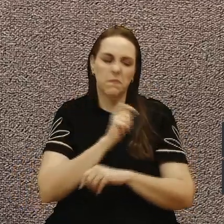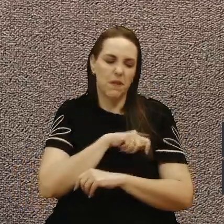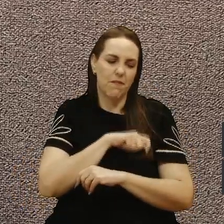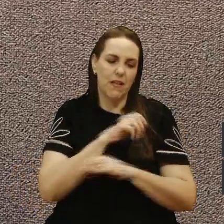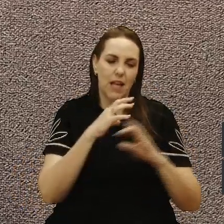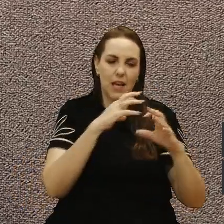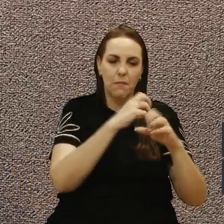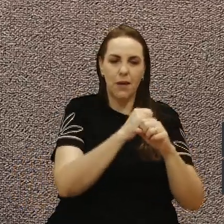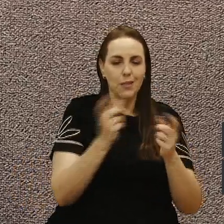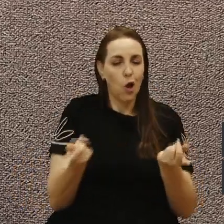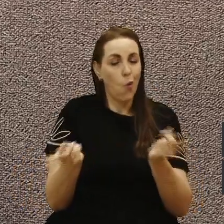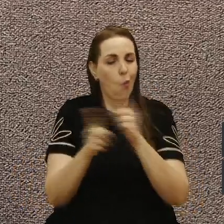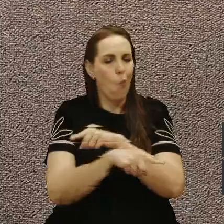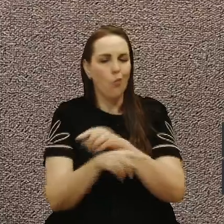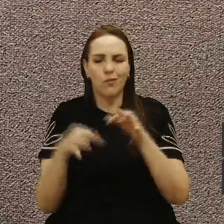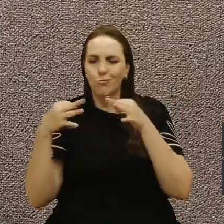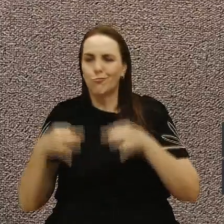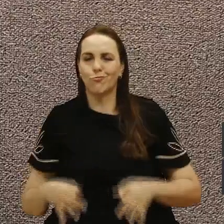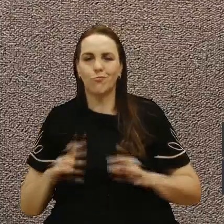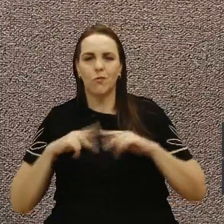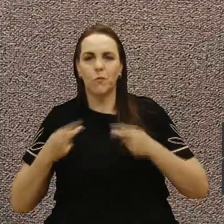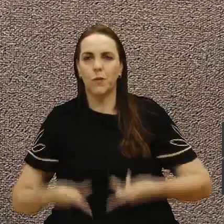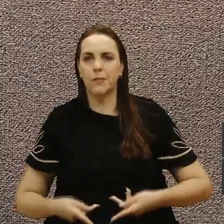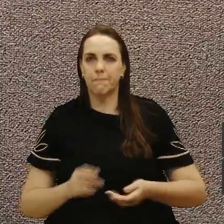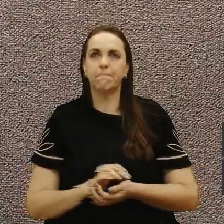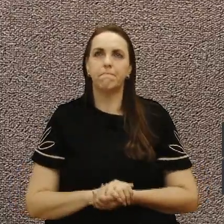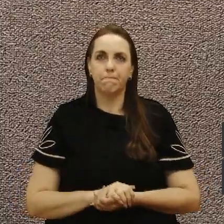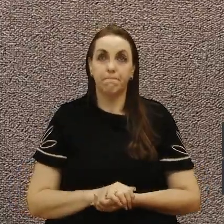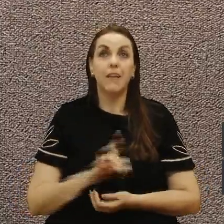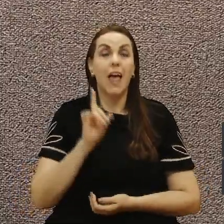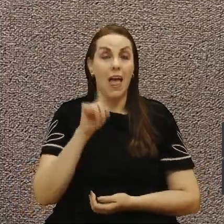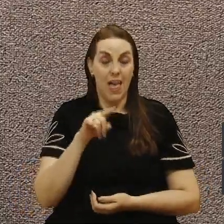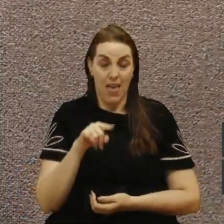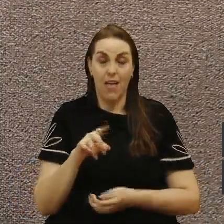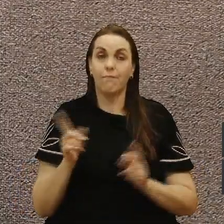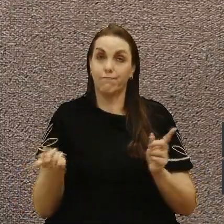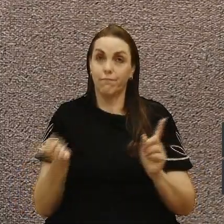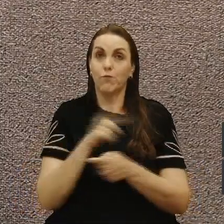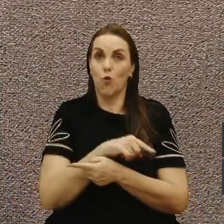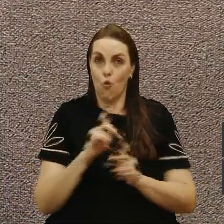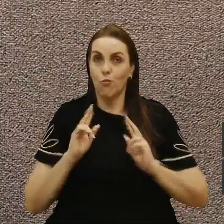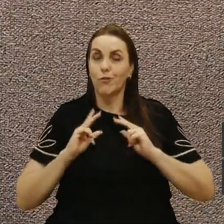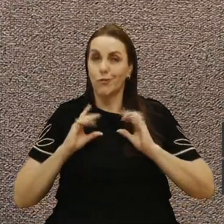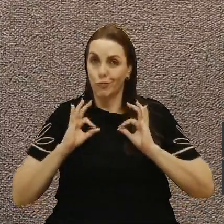contrária à dignidade humana. É contrária à dignidade humana.